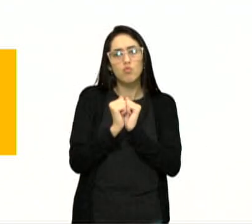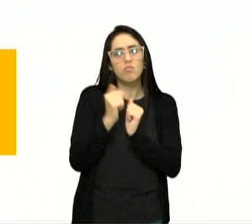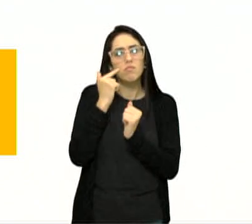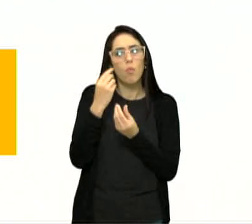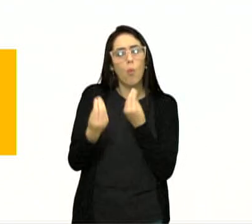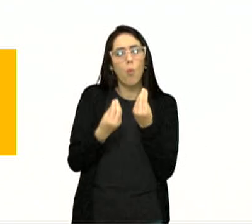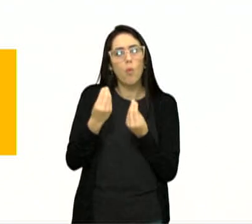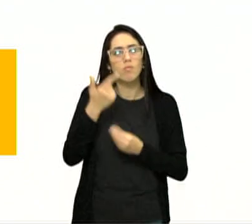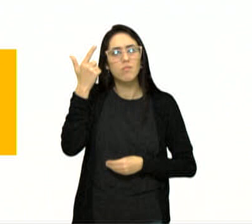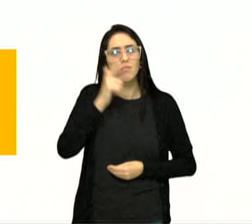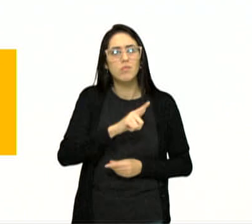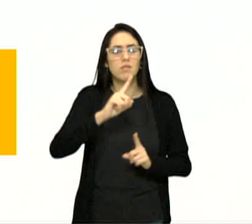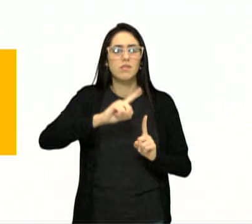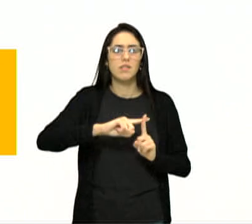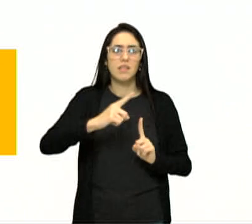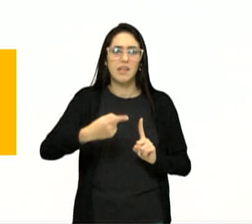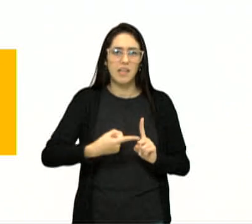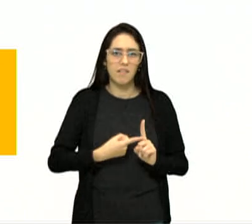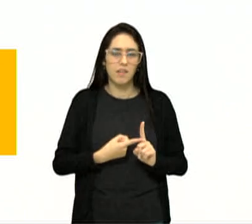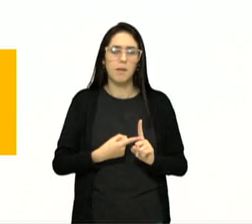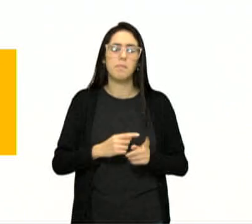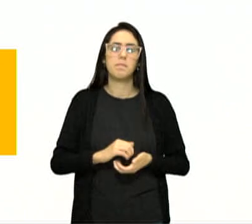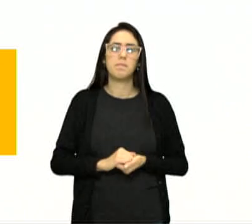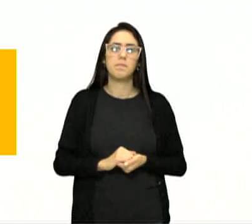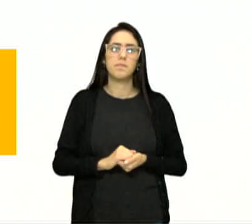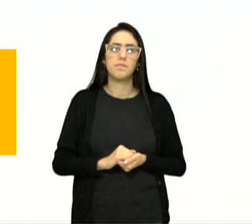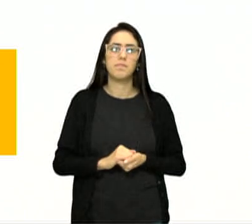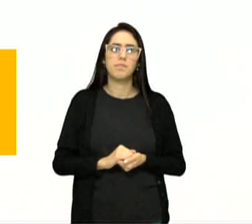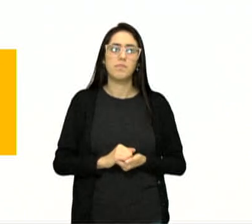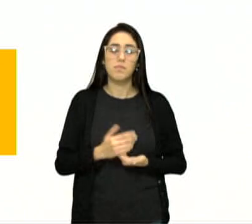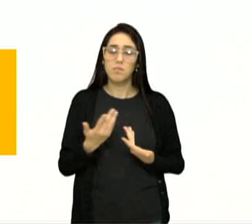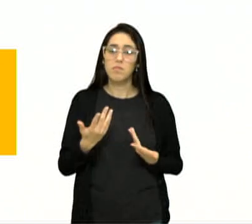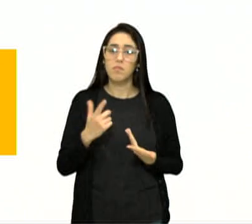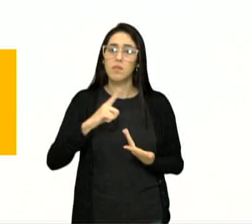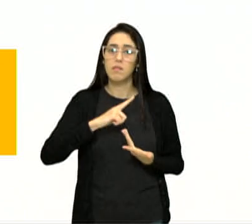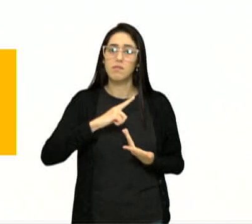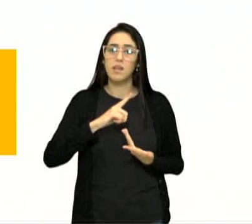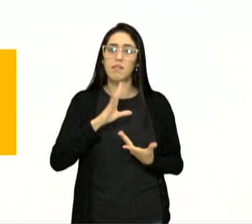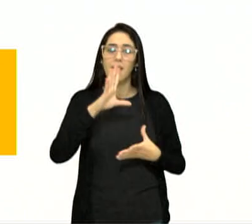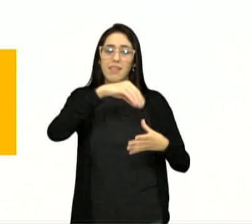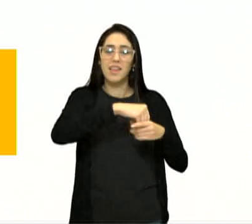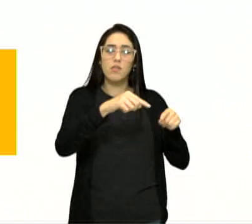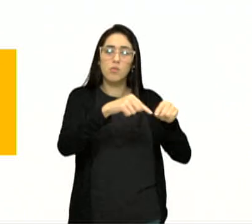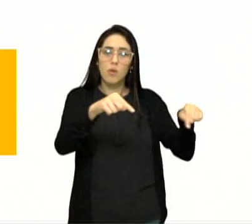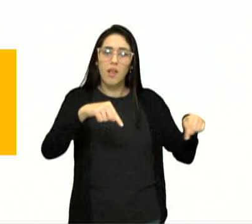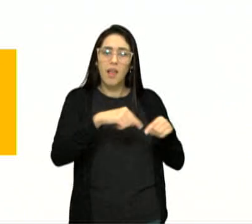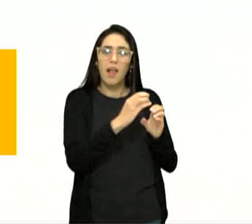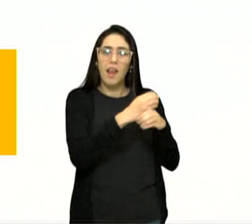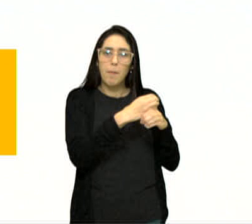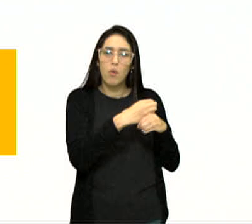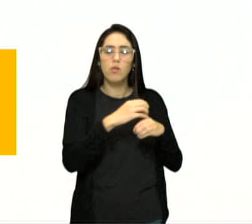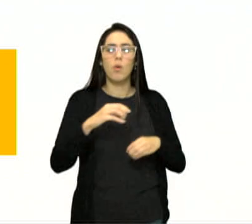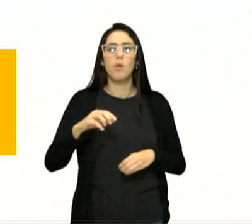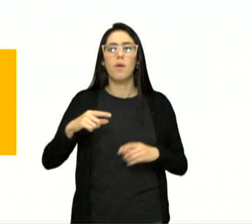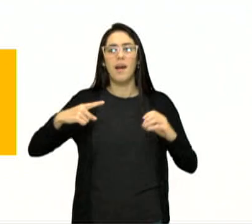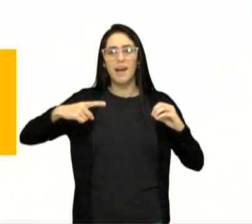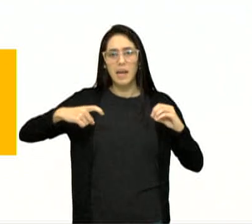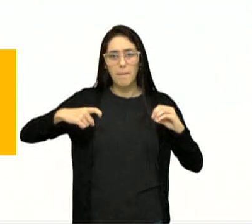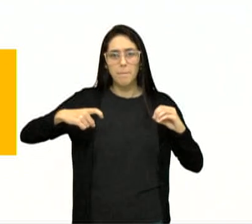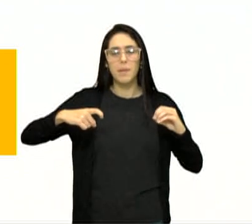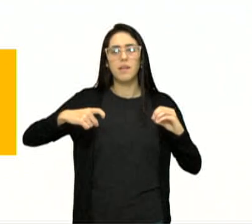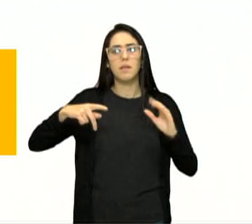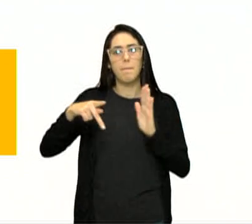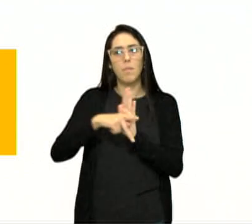que vai fazer todo o processo de coleta e tal. E geralmente ela ocorre em laboratórios apenas com os gametas obtidos